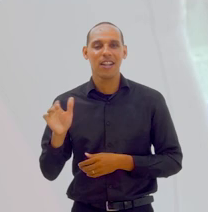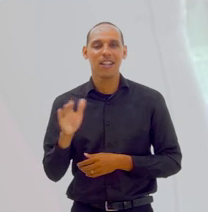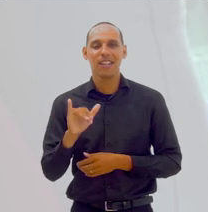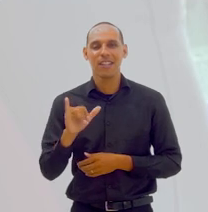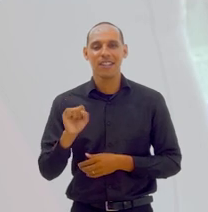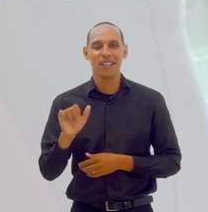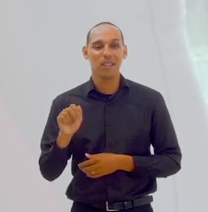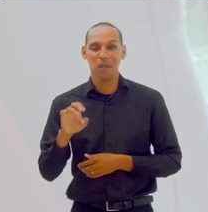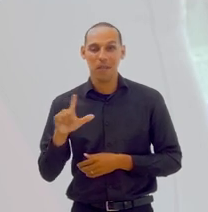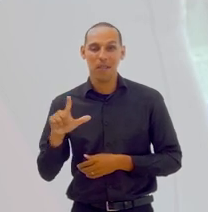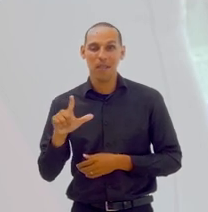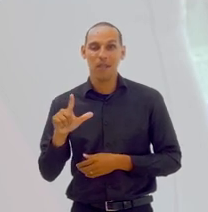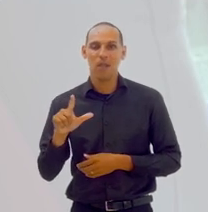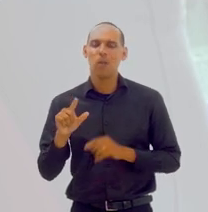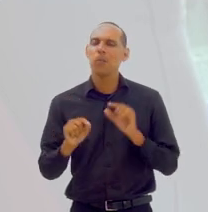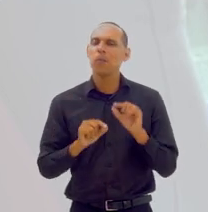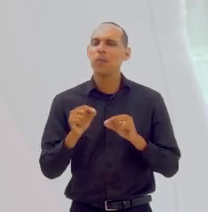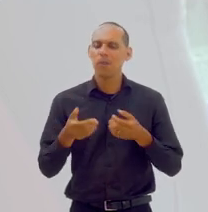que